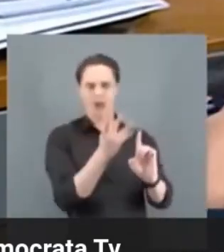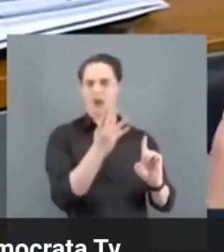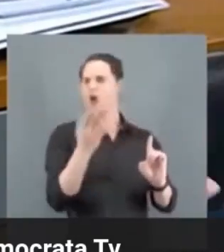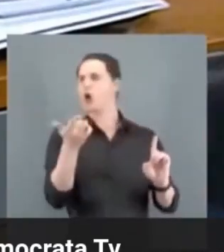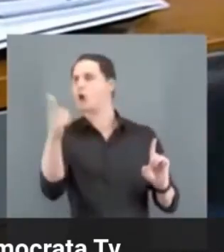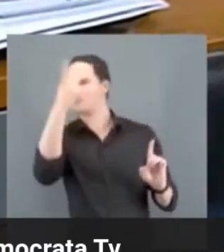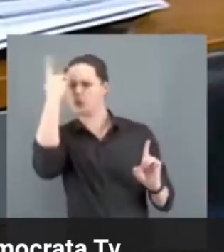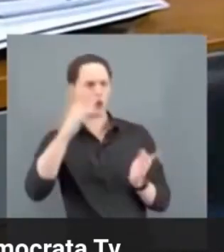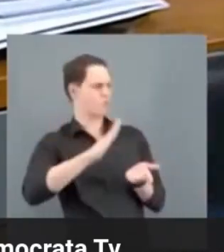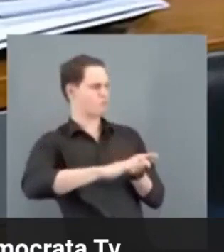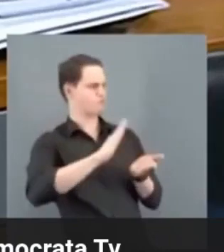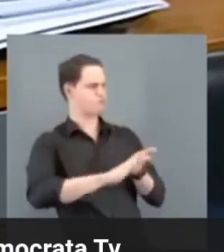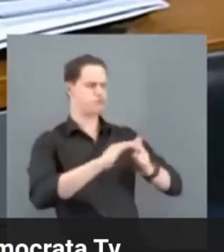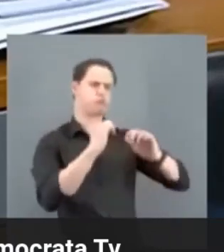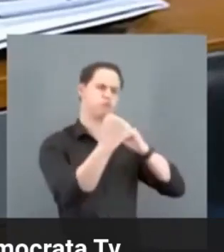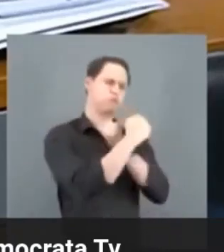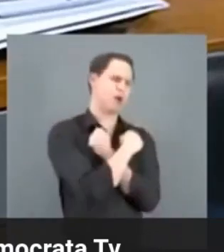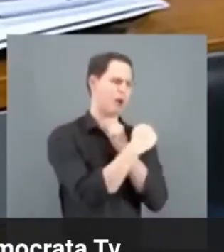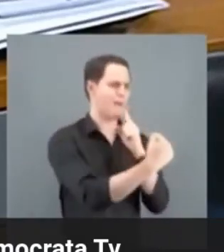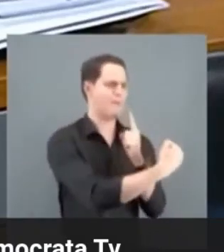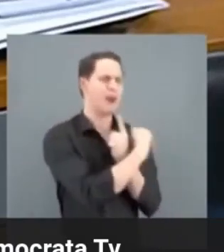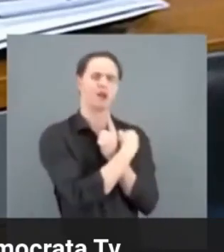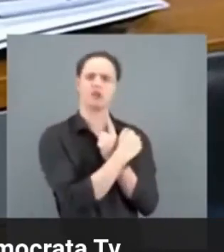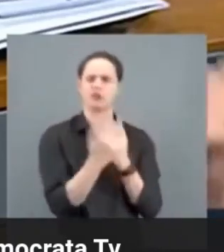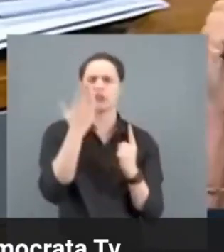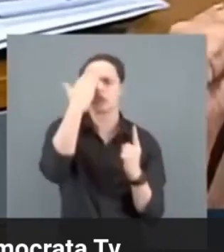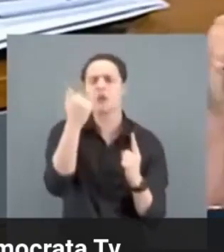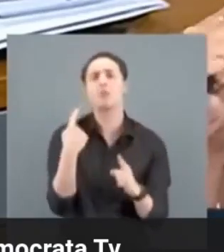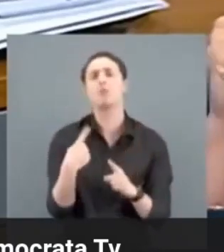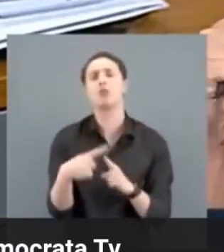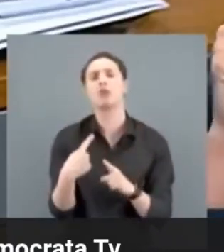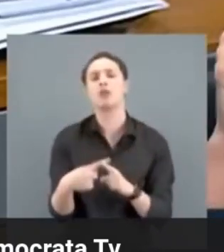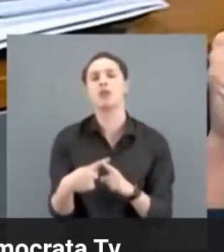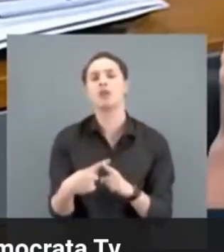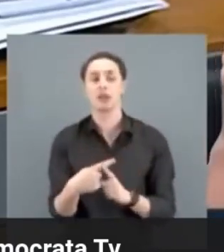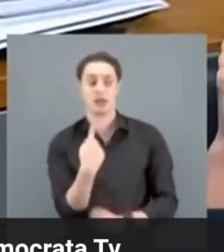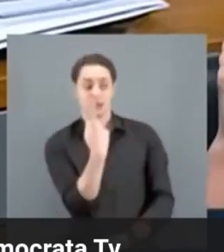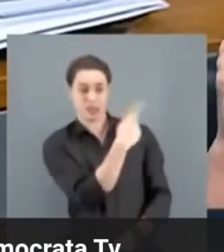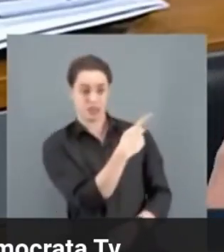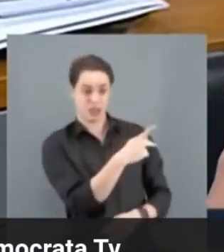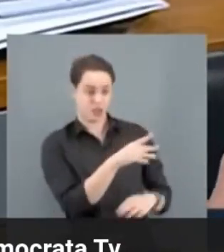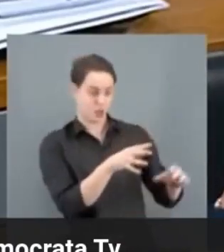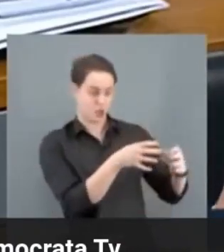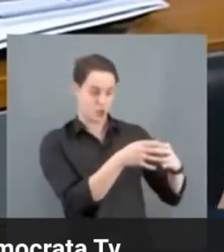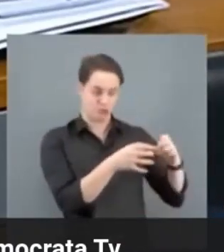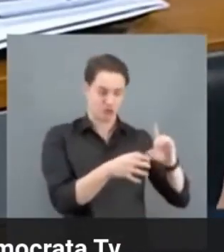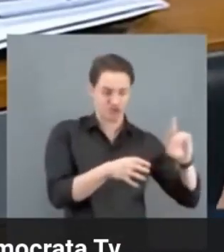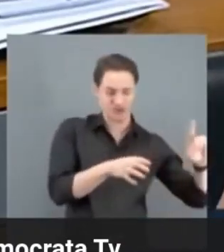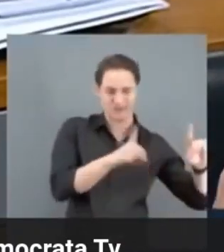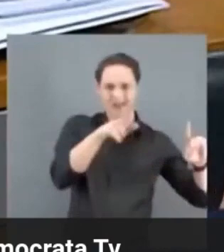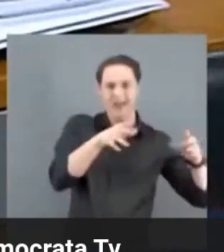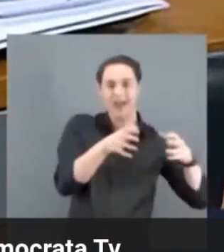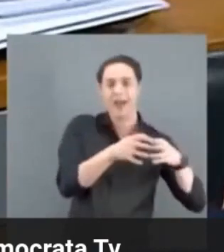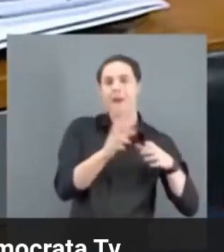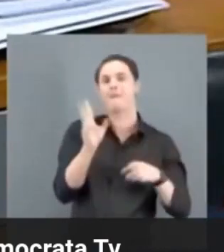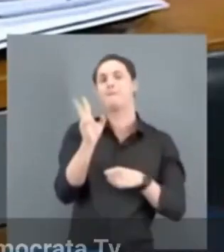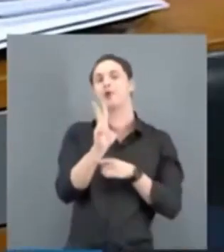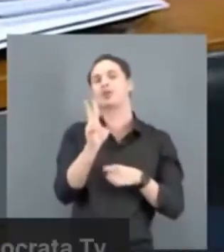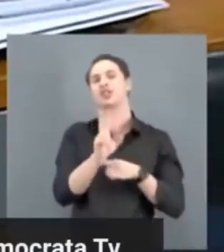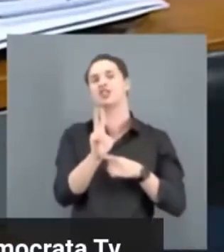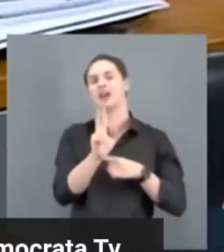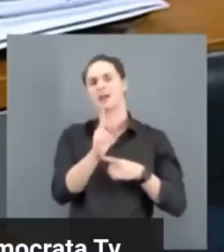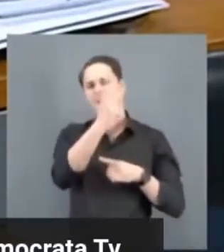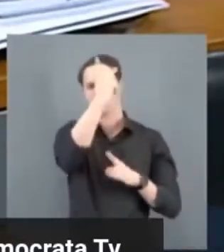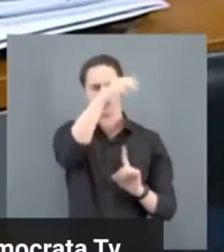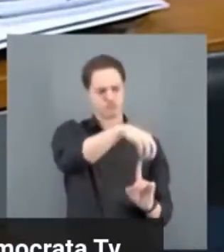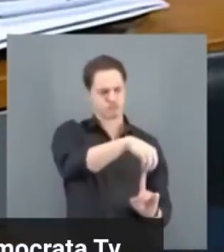aplaudido, abraçado. Sabe por quê? Porque o serviço deles é proteger o primeiro escalão,